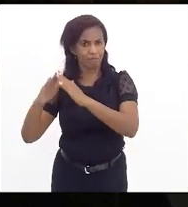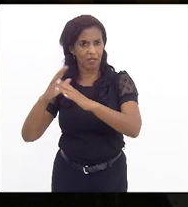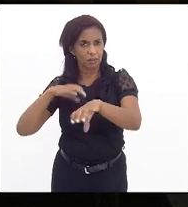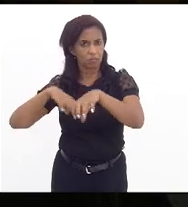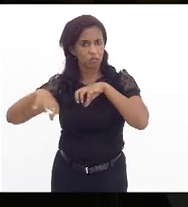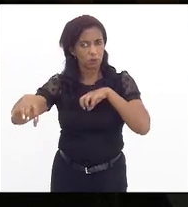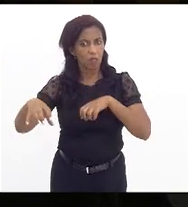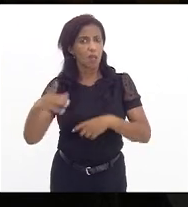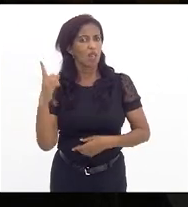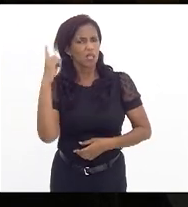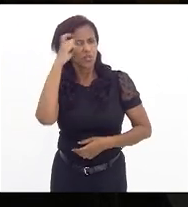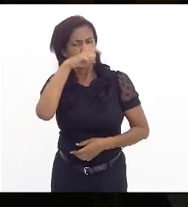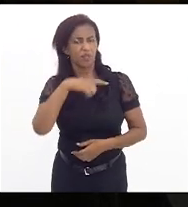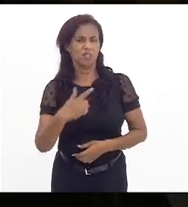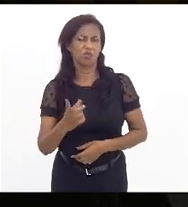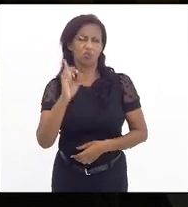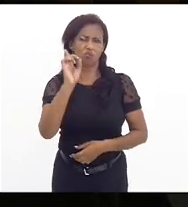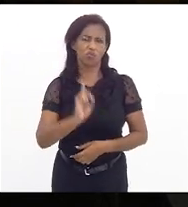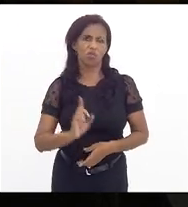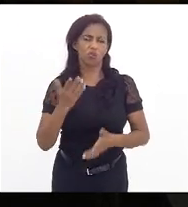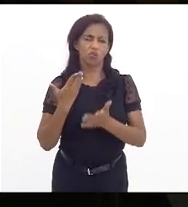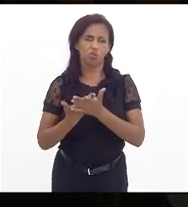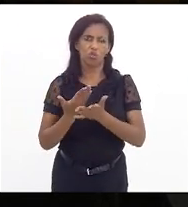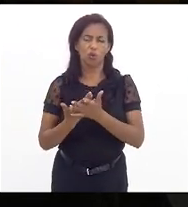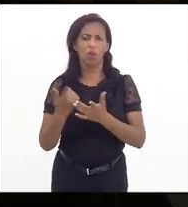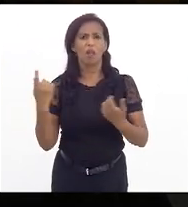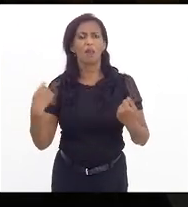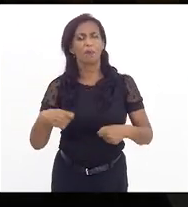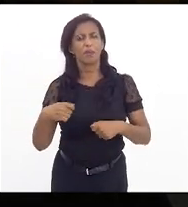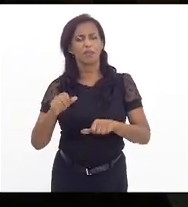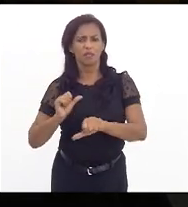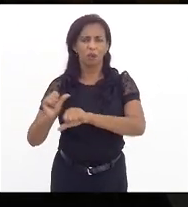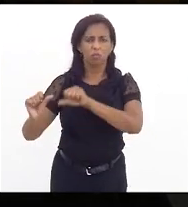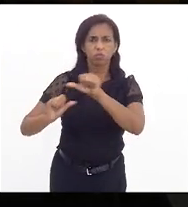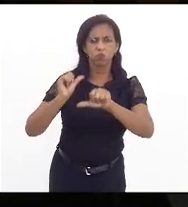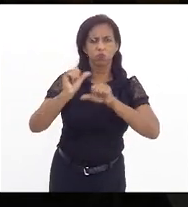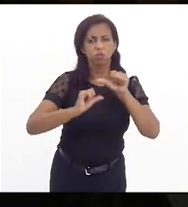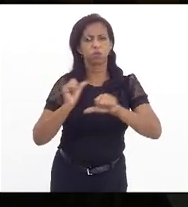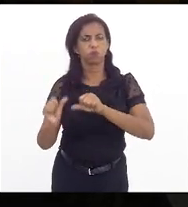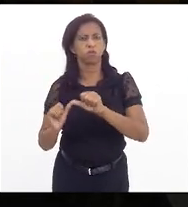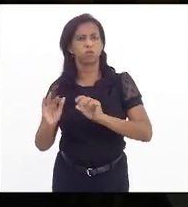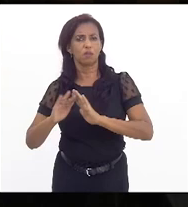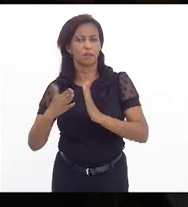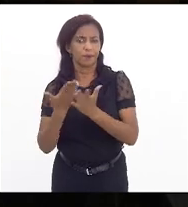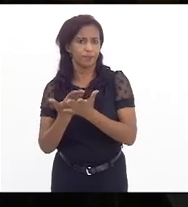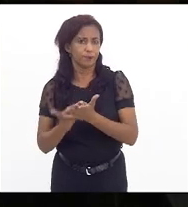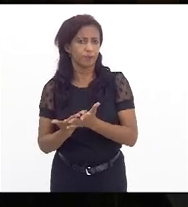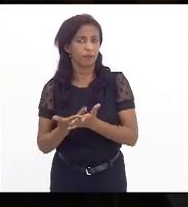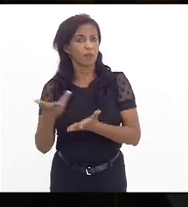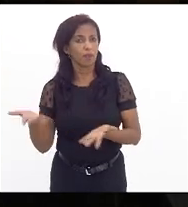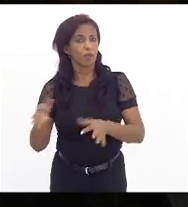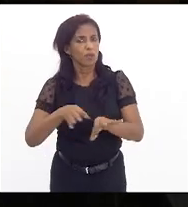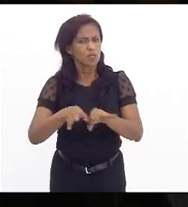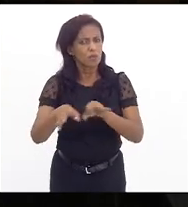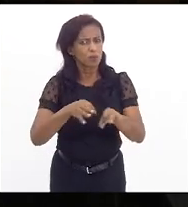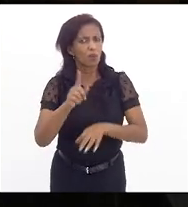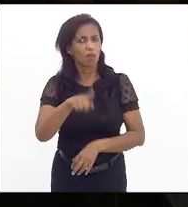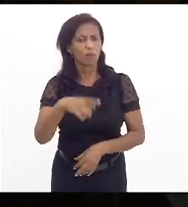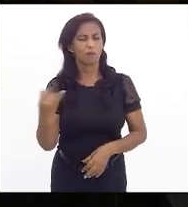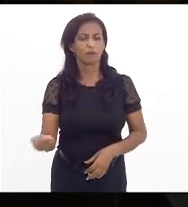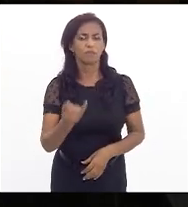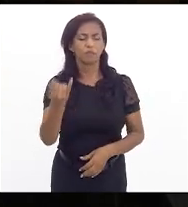cruel com os nossos diretores escolares que vão ter que reestruturar as suas escolas. Então, esse projeto é muito